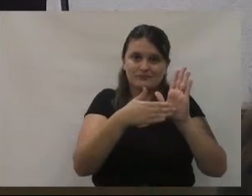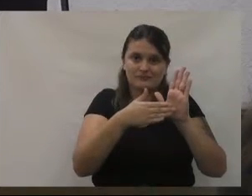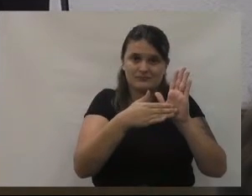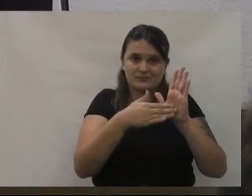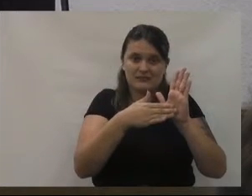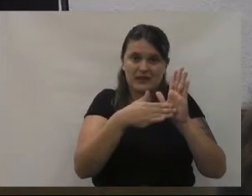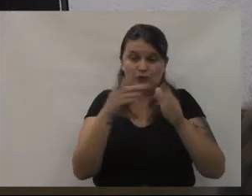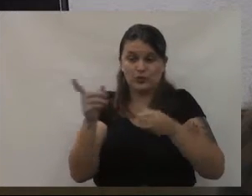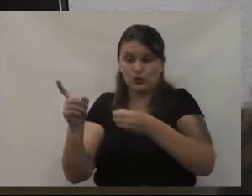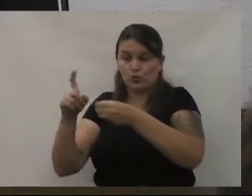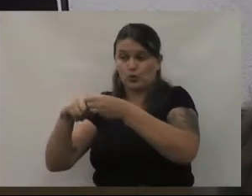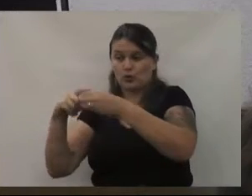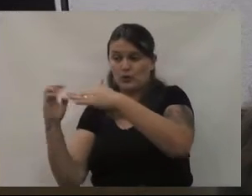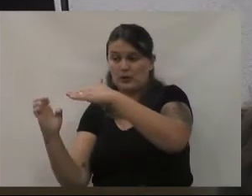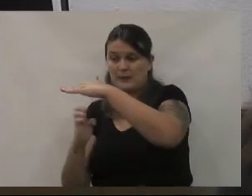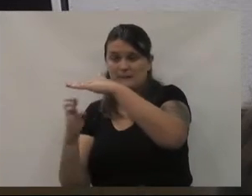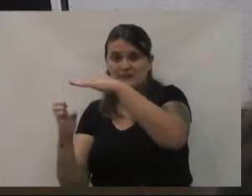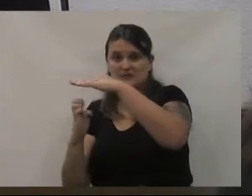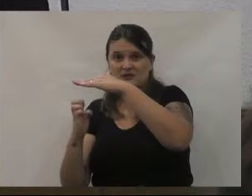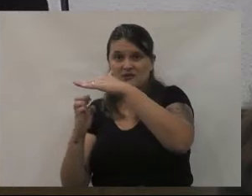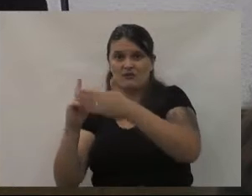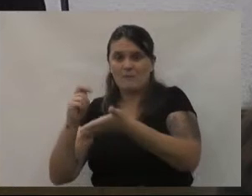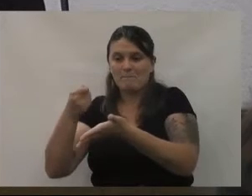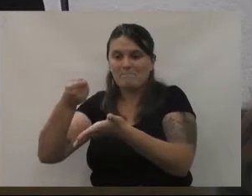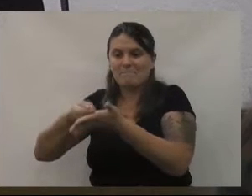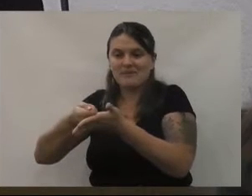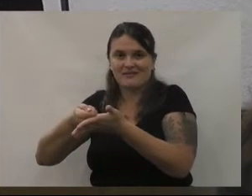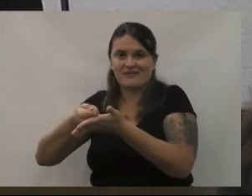o empresário não pagaria mais